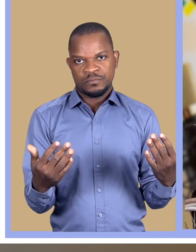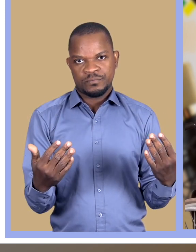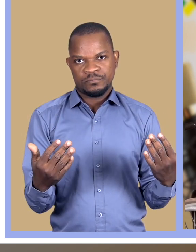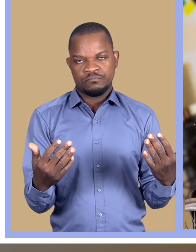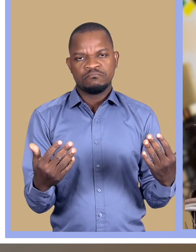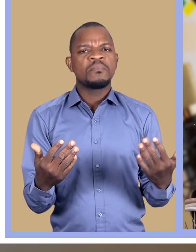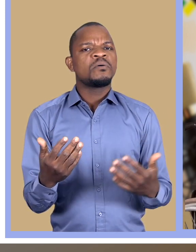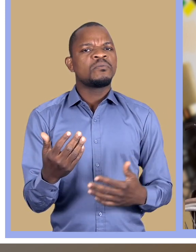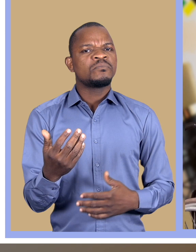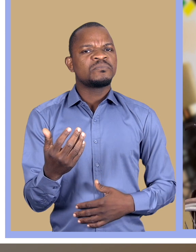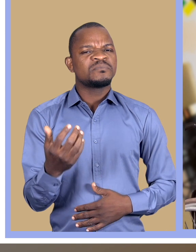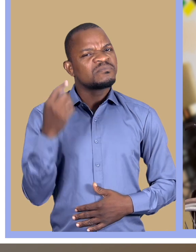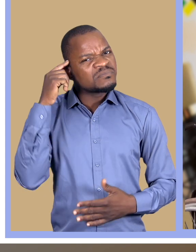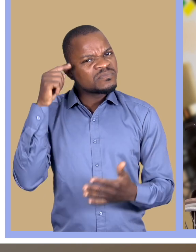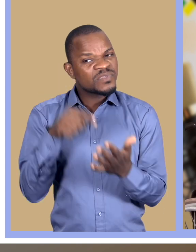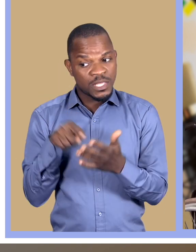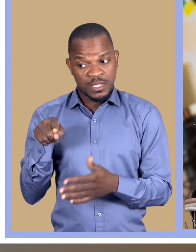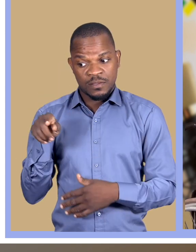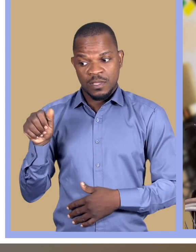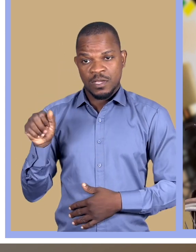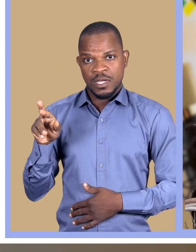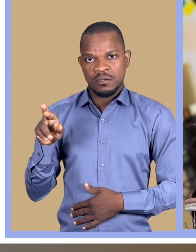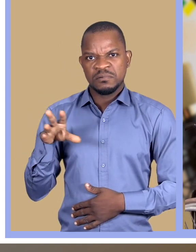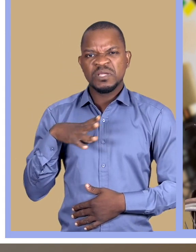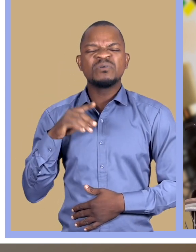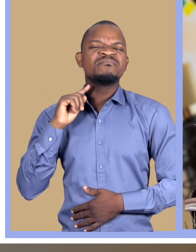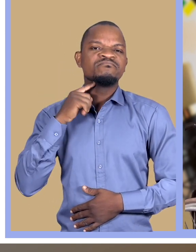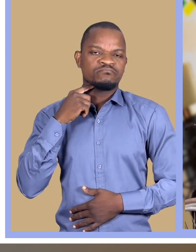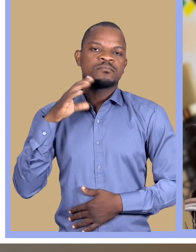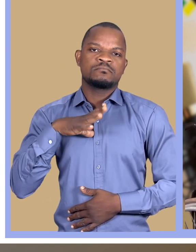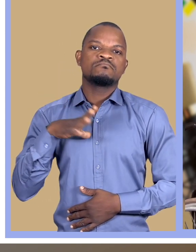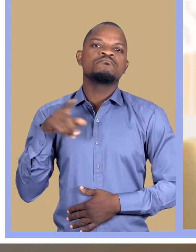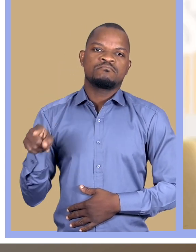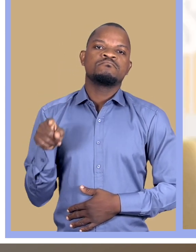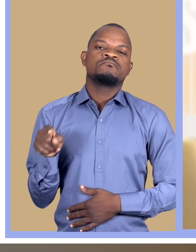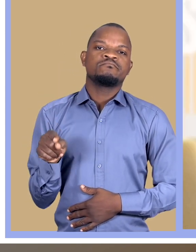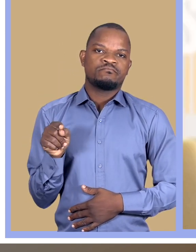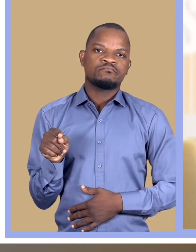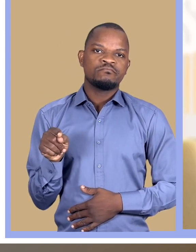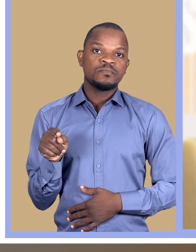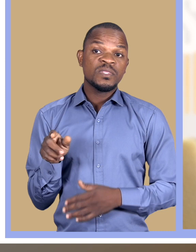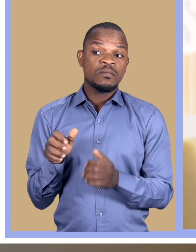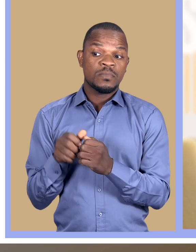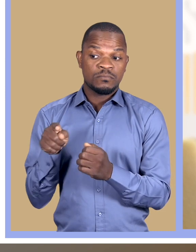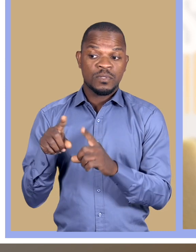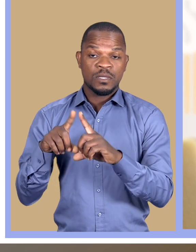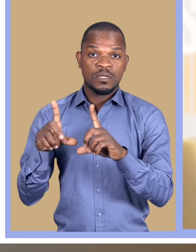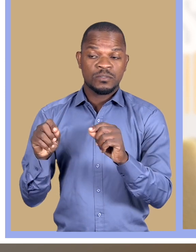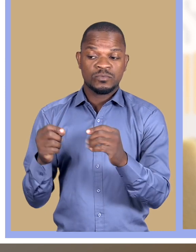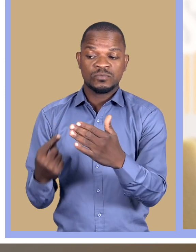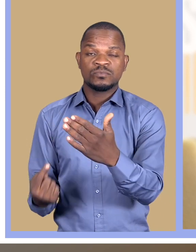Vamos chamar assim, vamos mandar para o ar quantidades imensas de partículas que o próprio ar não consegue lidar. E isso